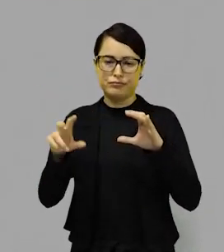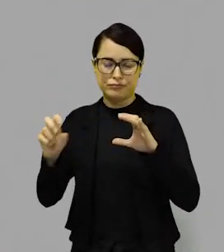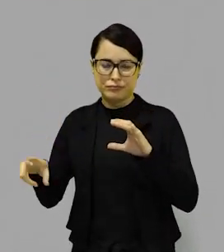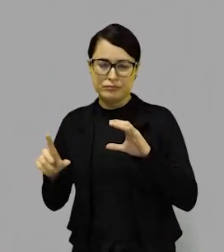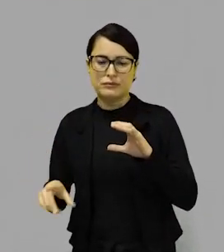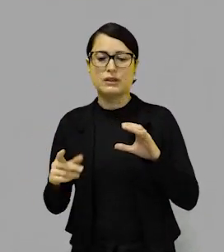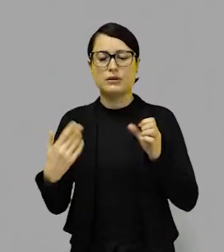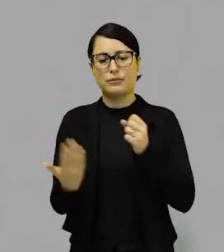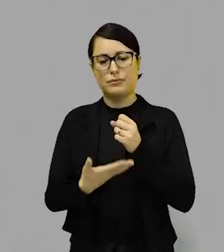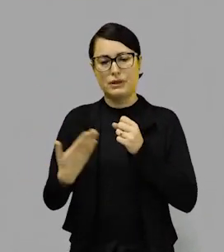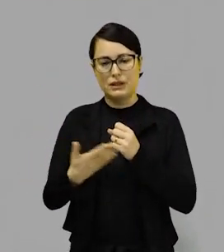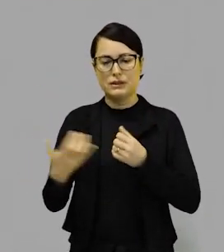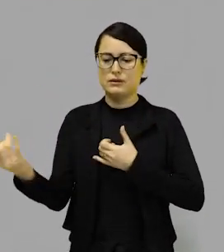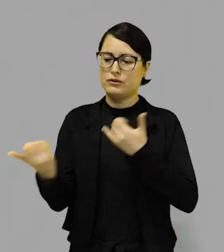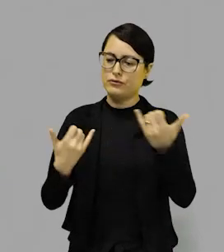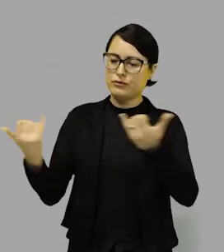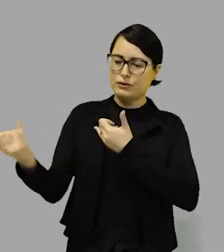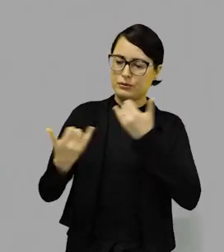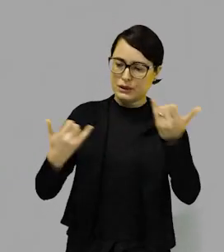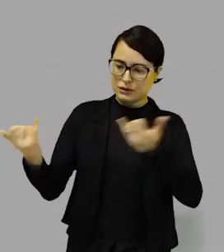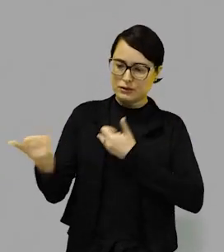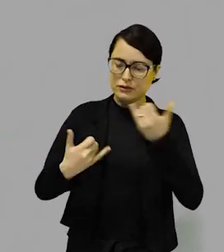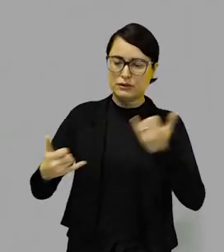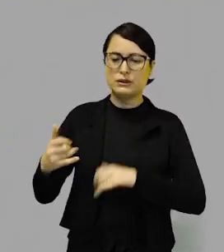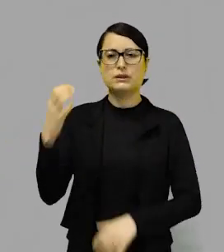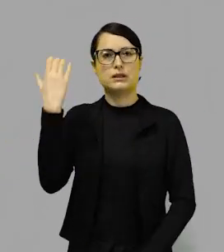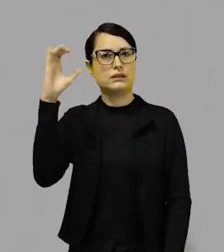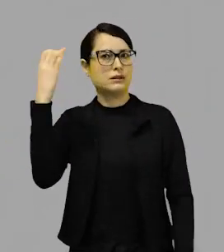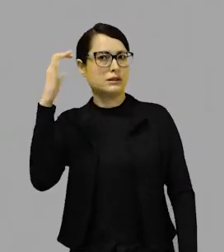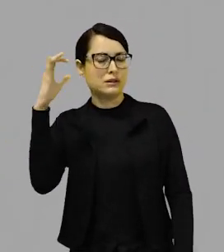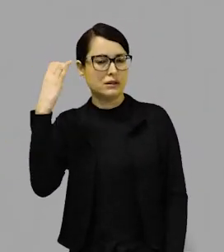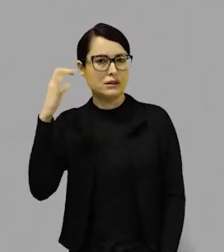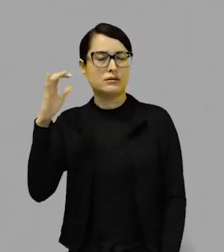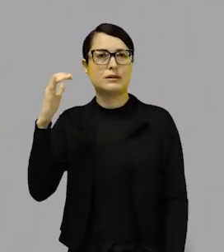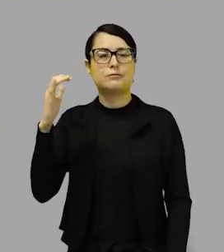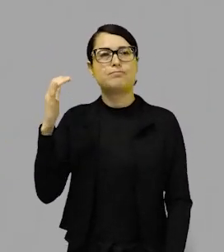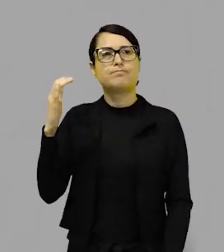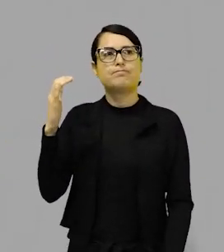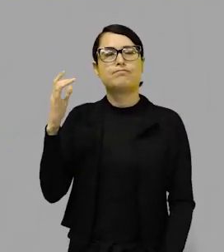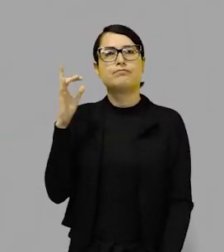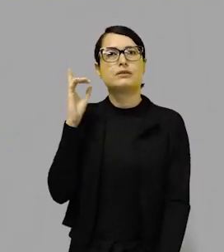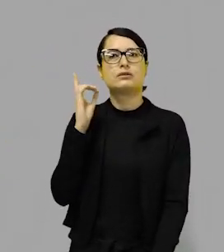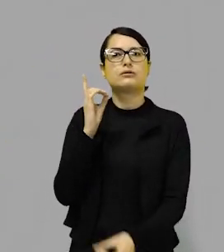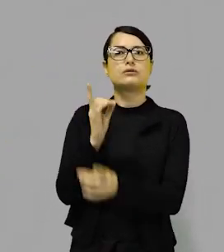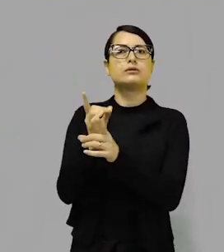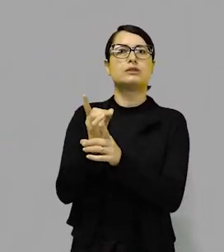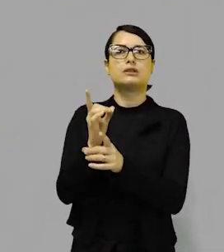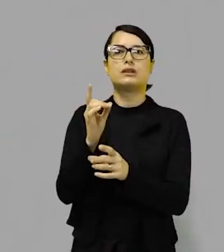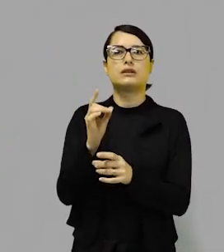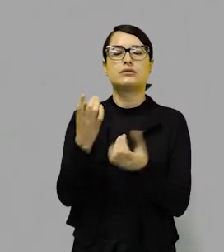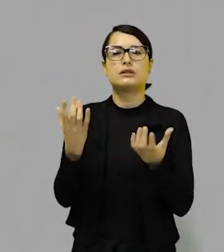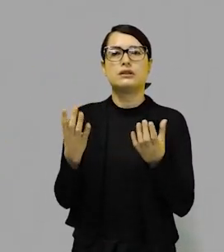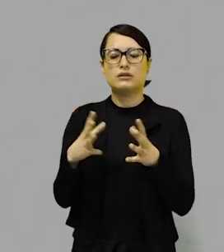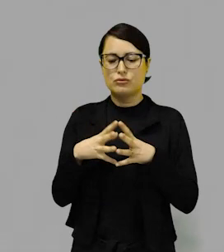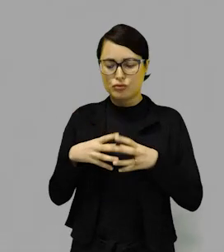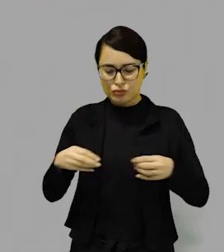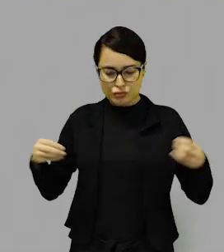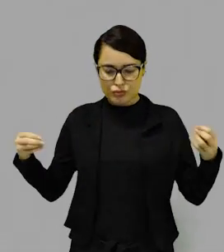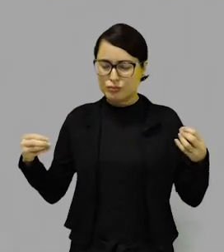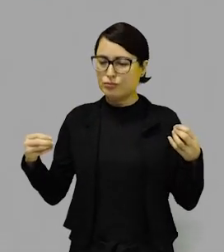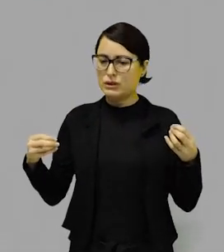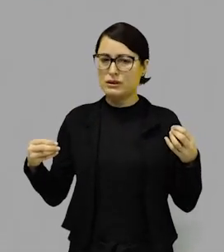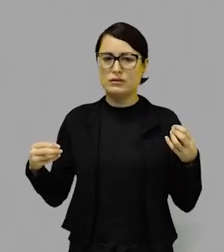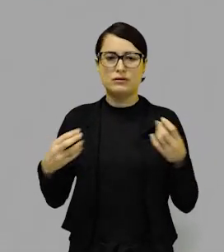com base nessas informações que a ciência tem tentado encontrar cura, né,